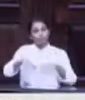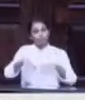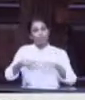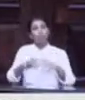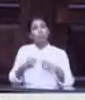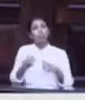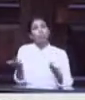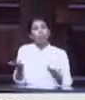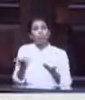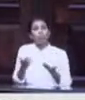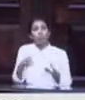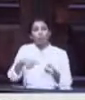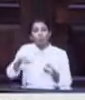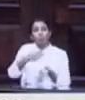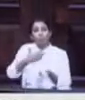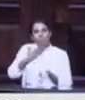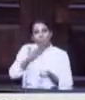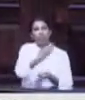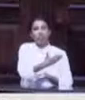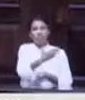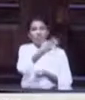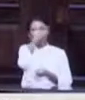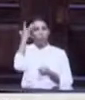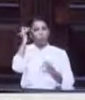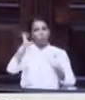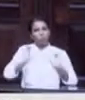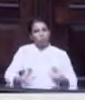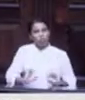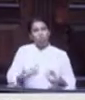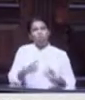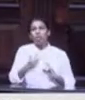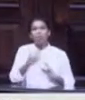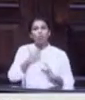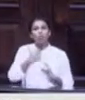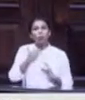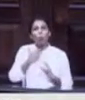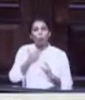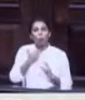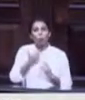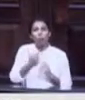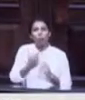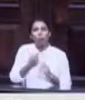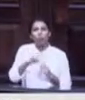de defesa do cidadão e não podemos abrir mão das nossas prerrogativas. Vamos melhorar esse